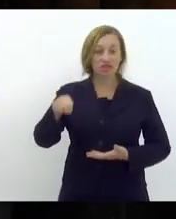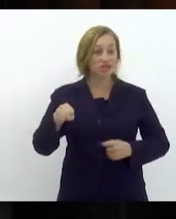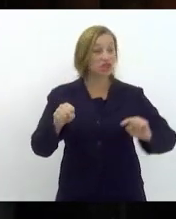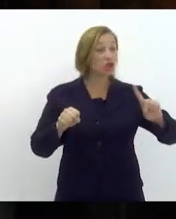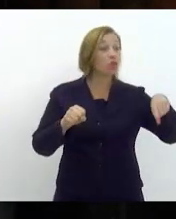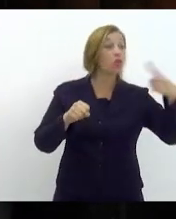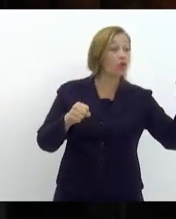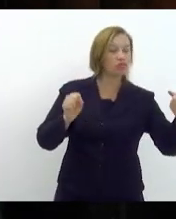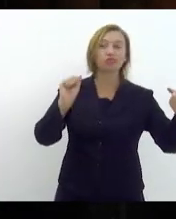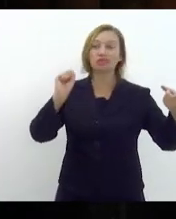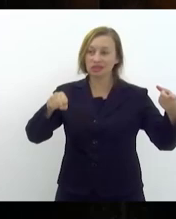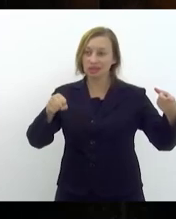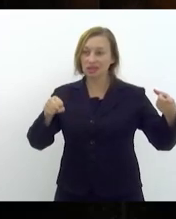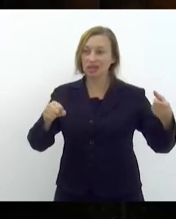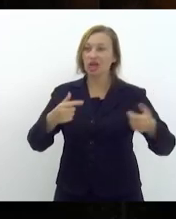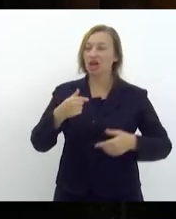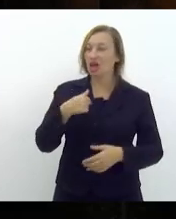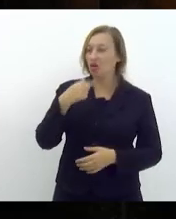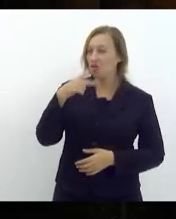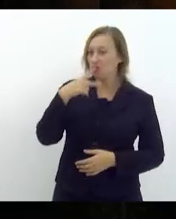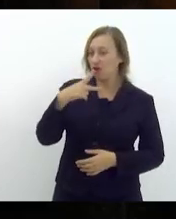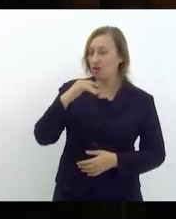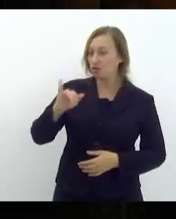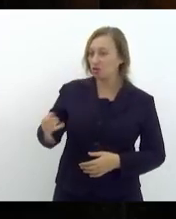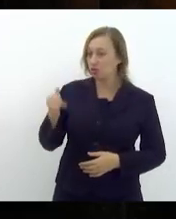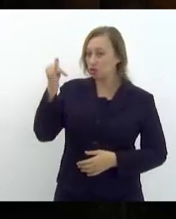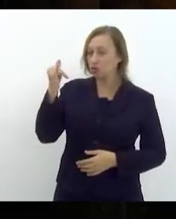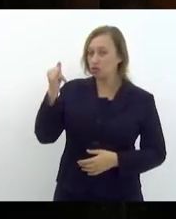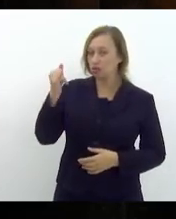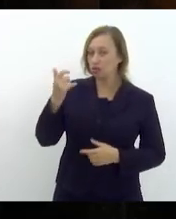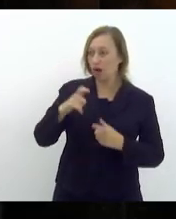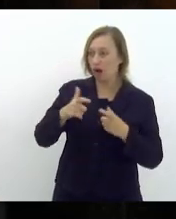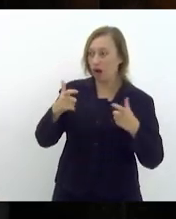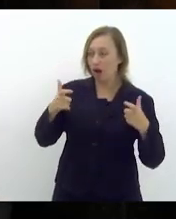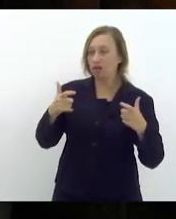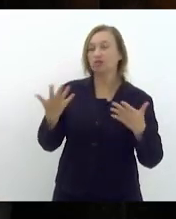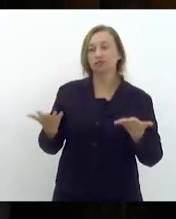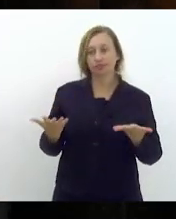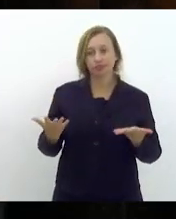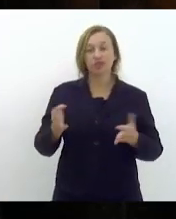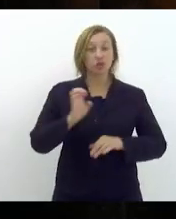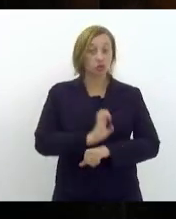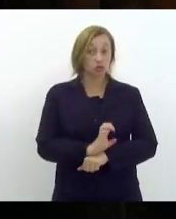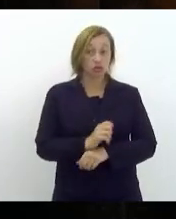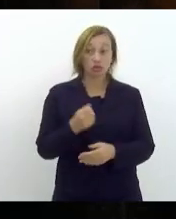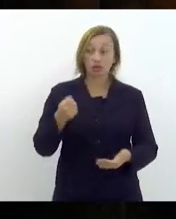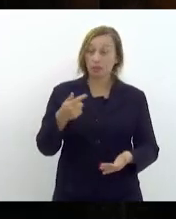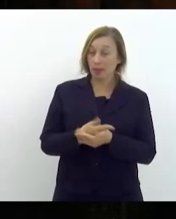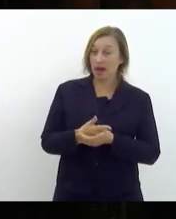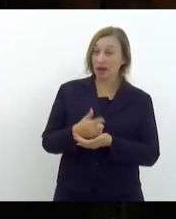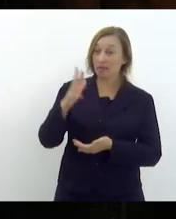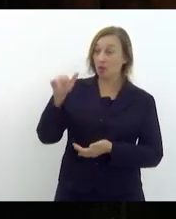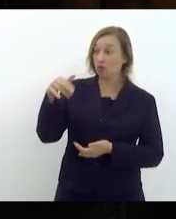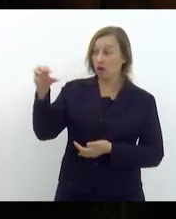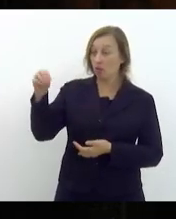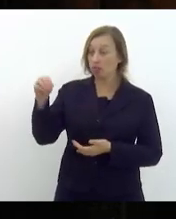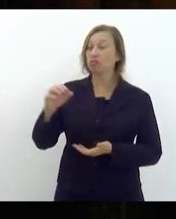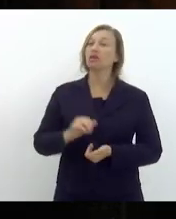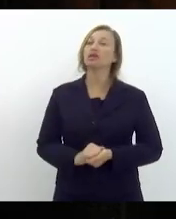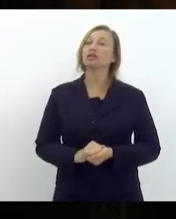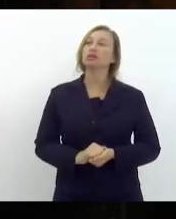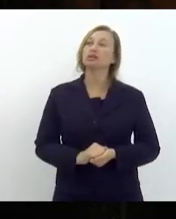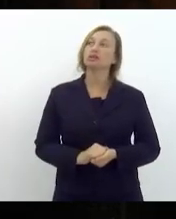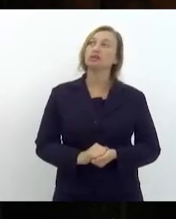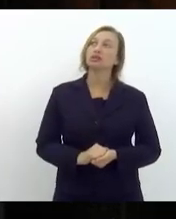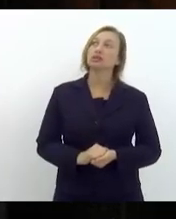também eu falo sobre juros exorbitantes que o estado paga para União e